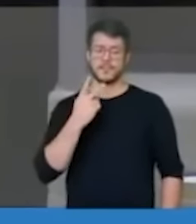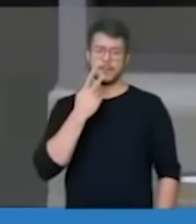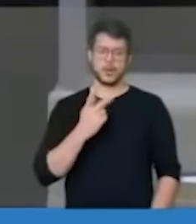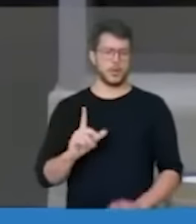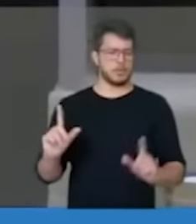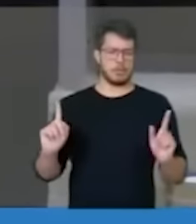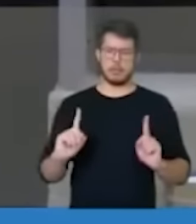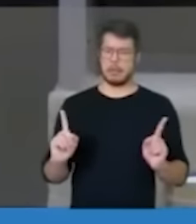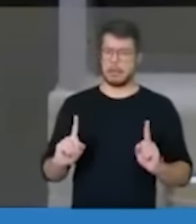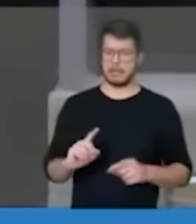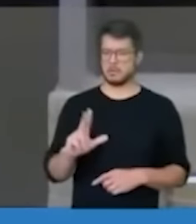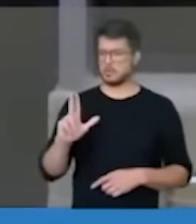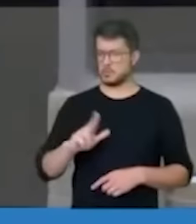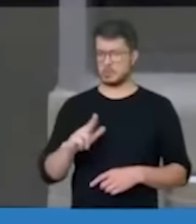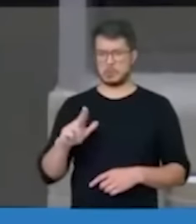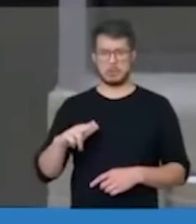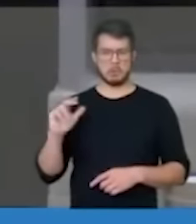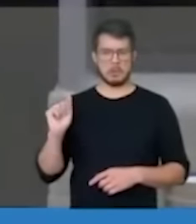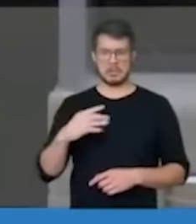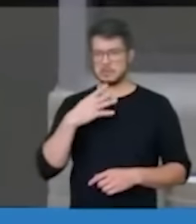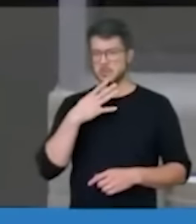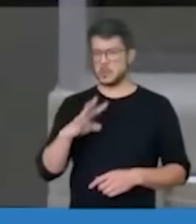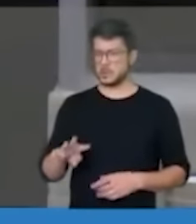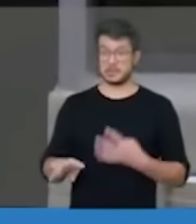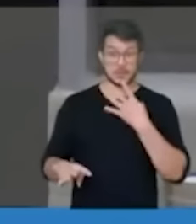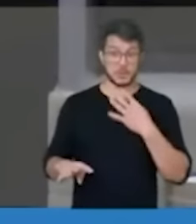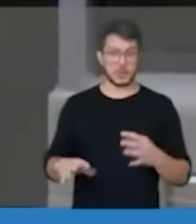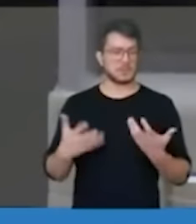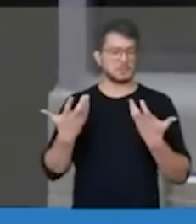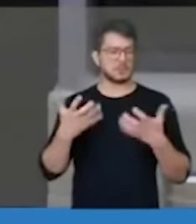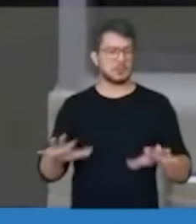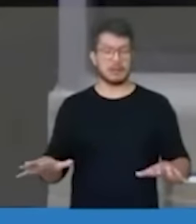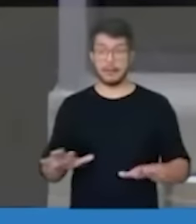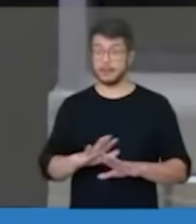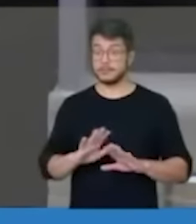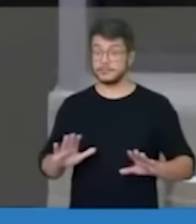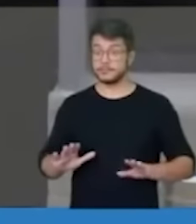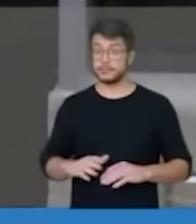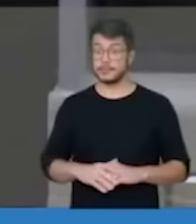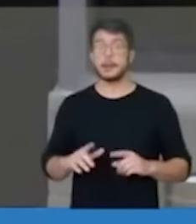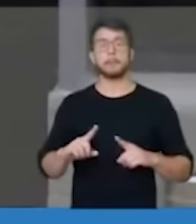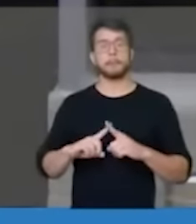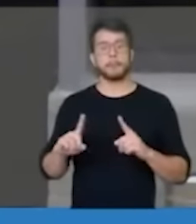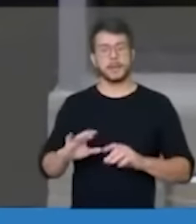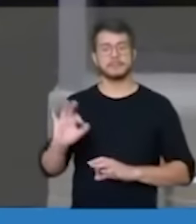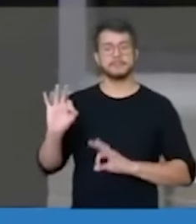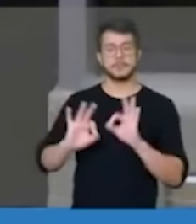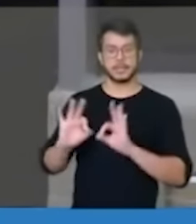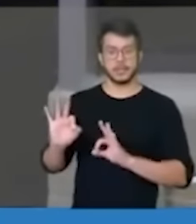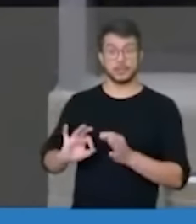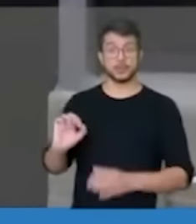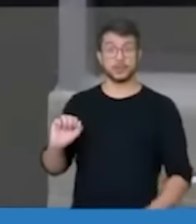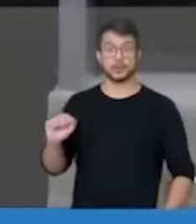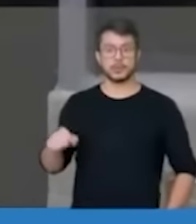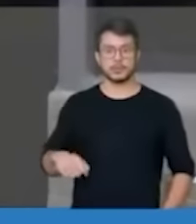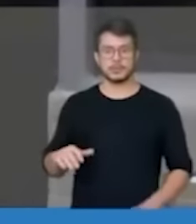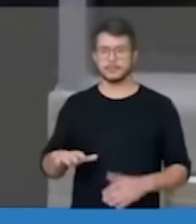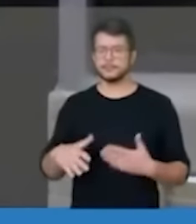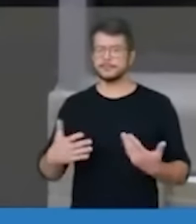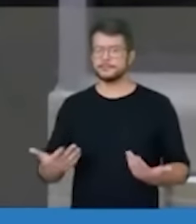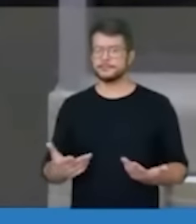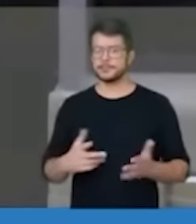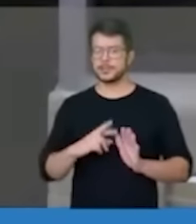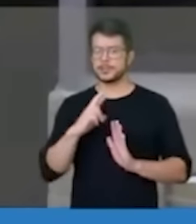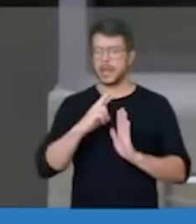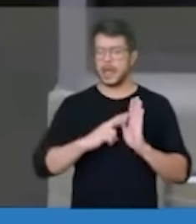que desconhecia, que nunca quis dar golpe, que nunca planejou o golpe. Pois ele planejou. E a riqueza de detalhes do